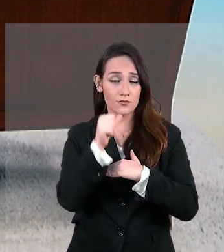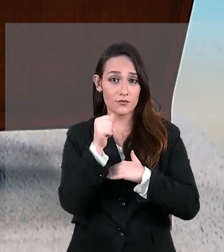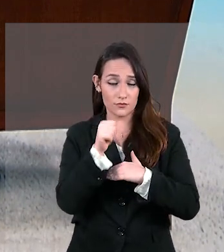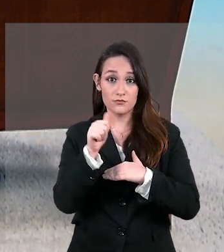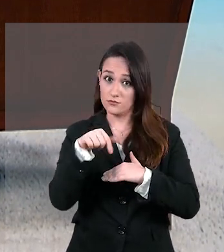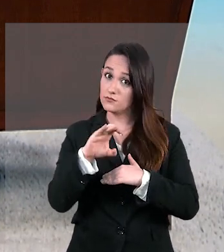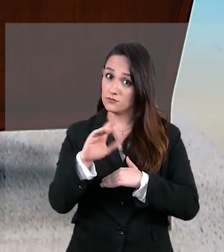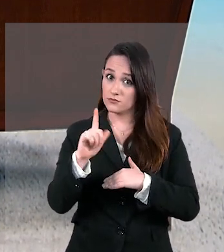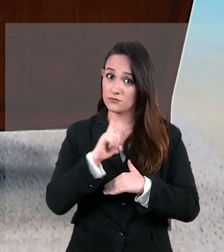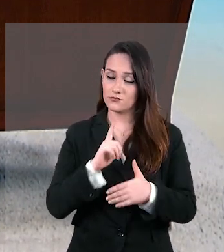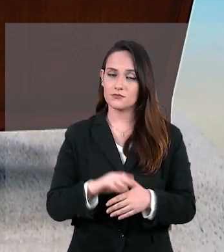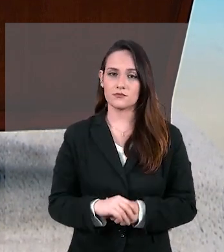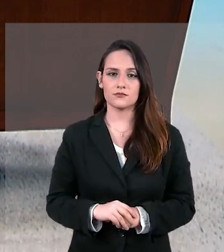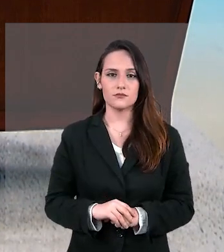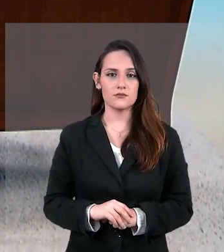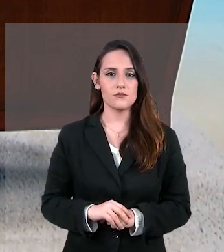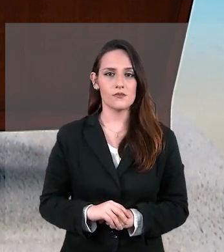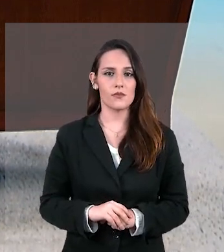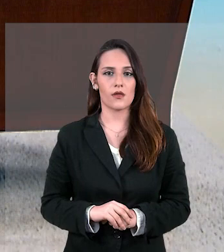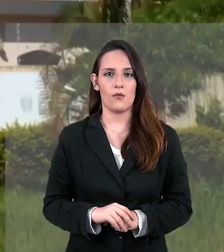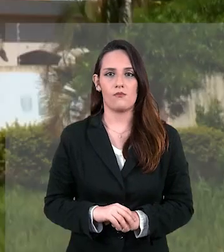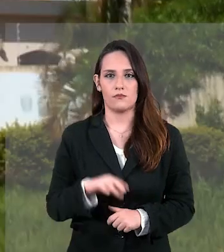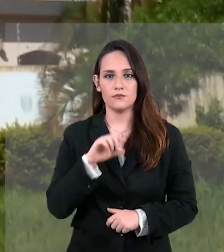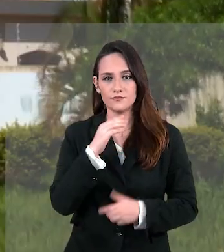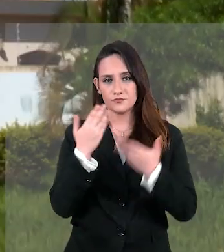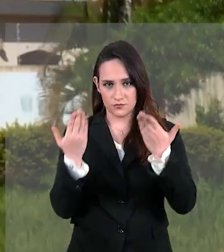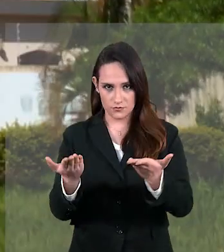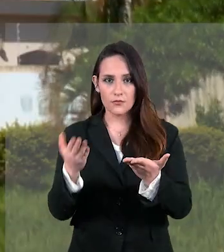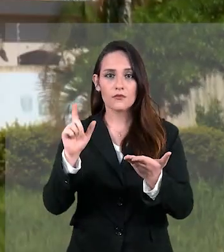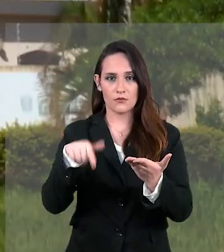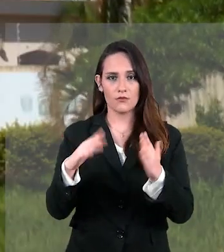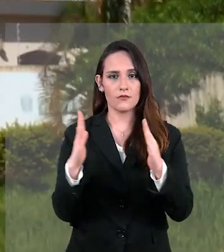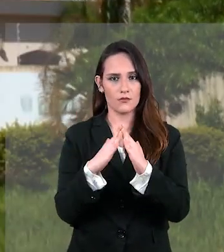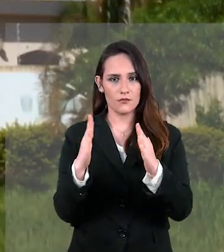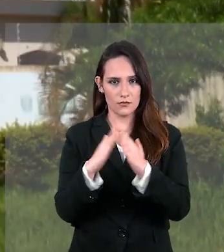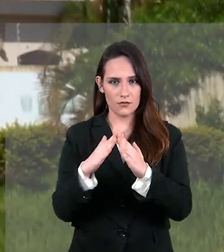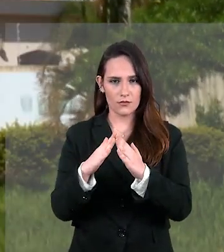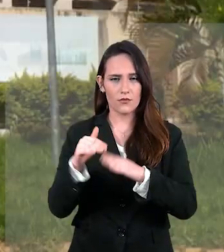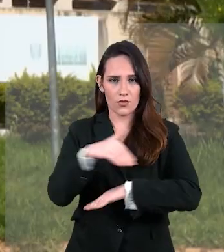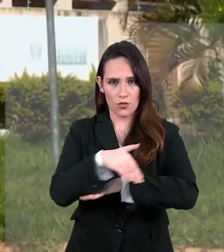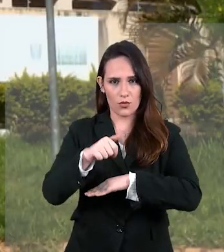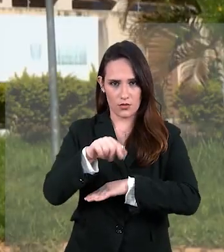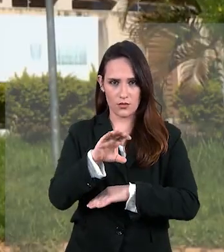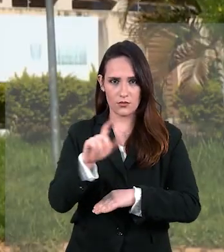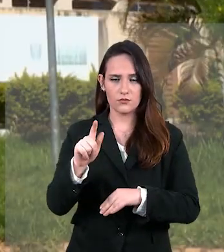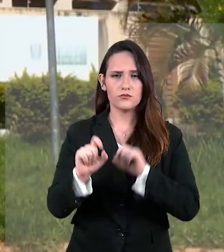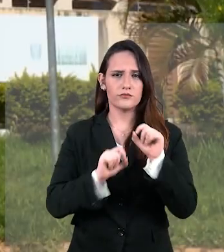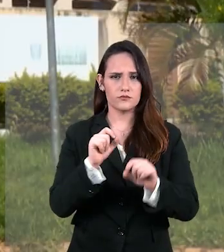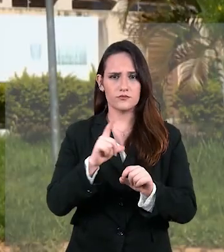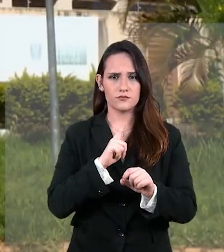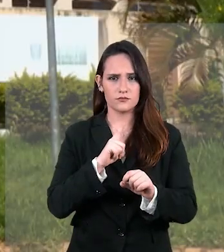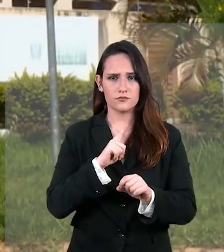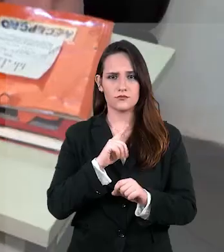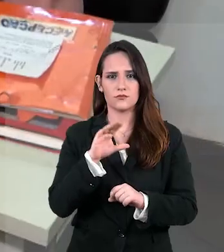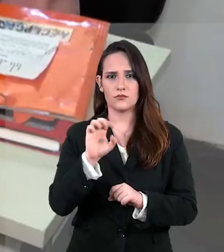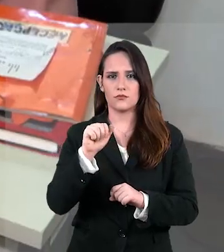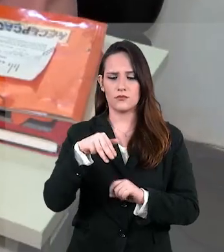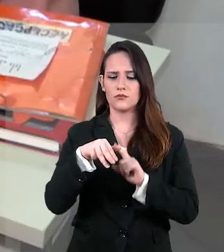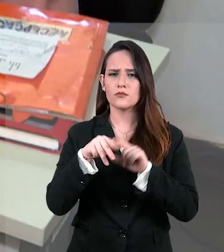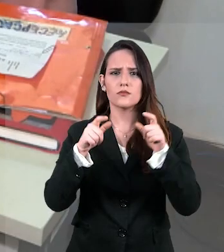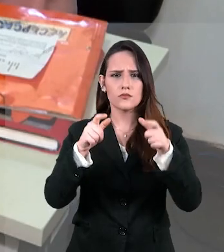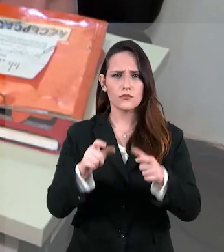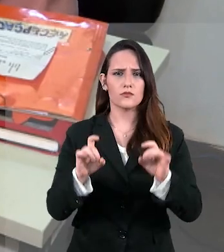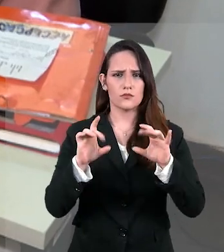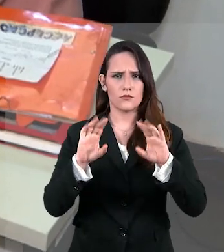Atendimento à Mulher, que fica aqui em Campo Grande. É nesta casa, na rua Pedro Celestino, em Campo Grande, que funciona o